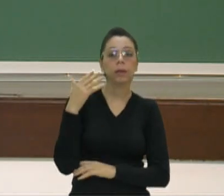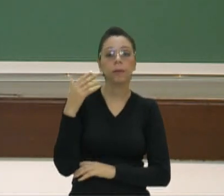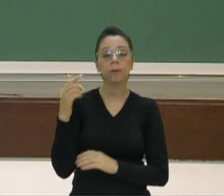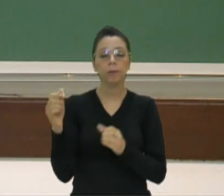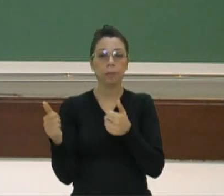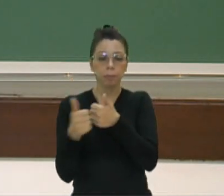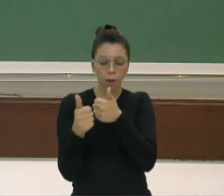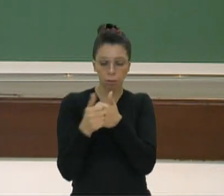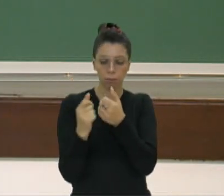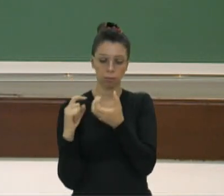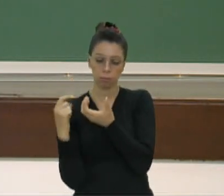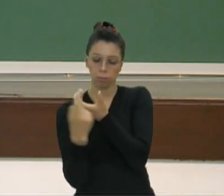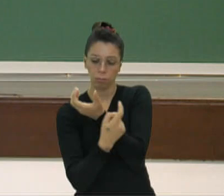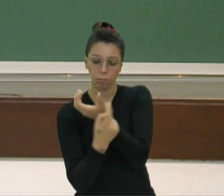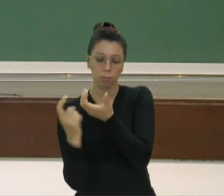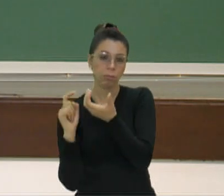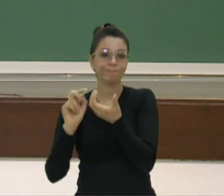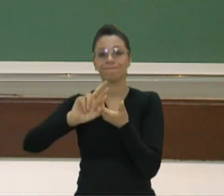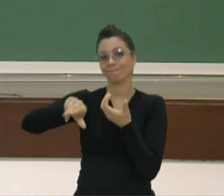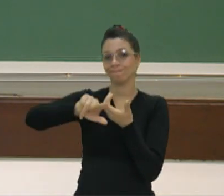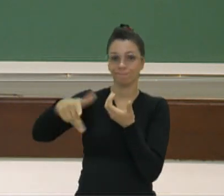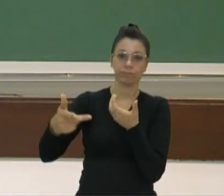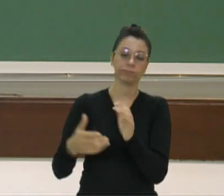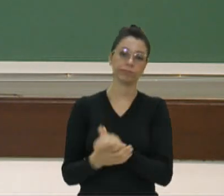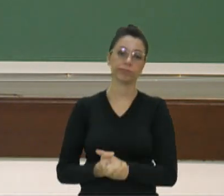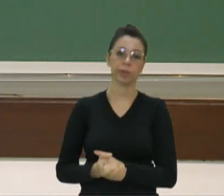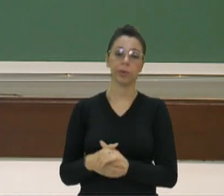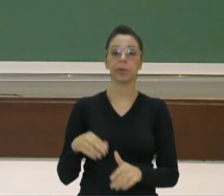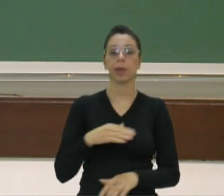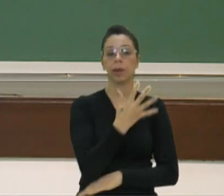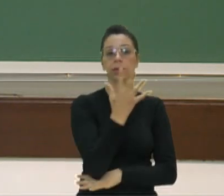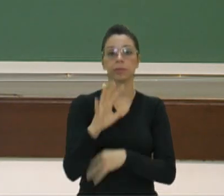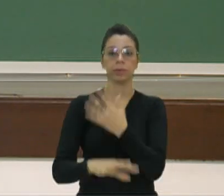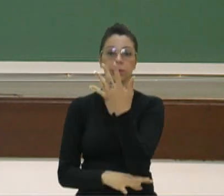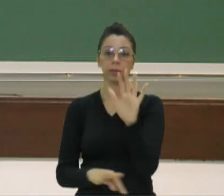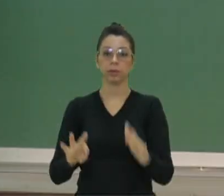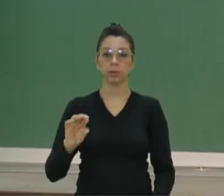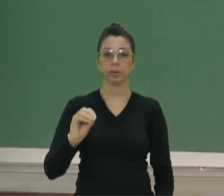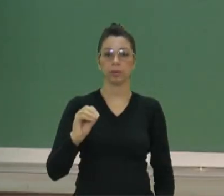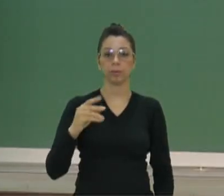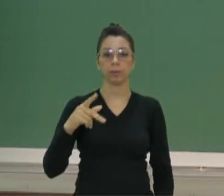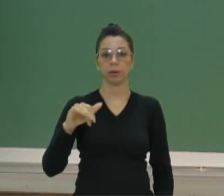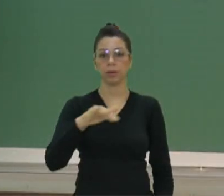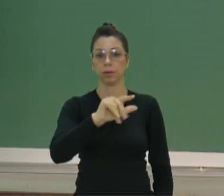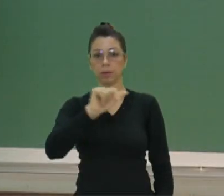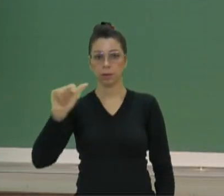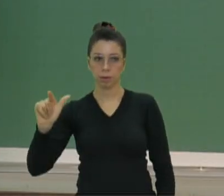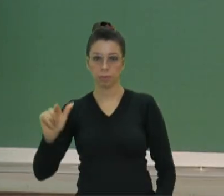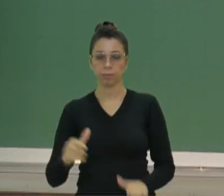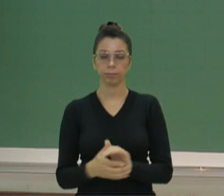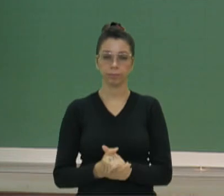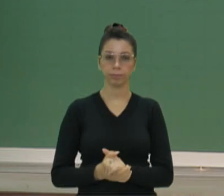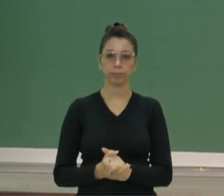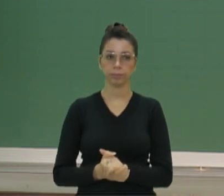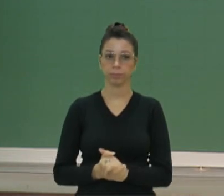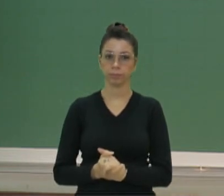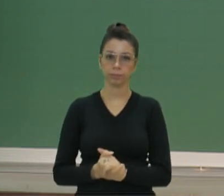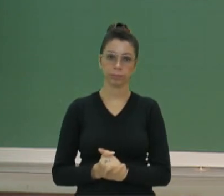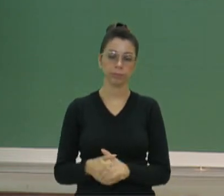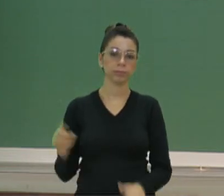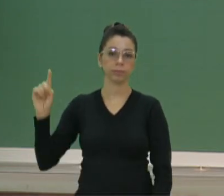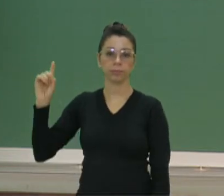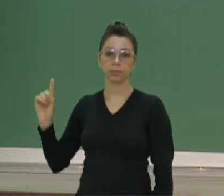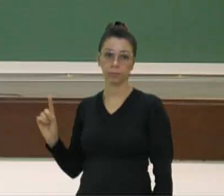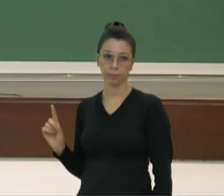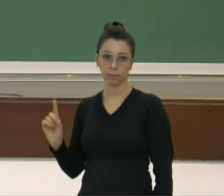florestas tropicais próximas à linha do Equador. E a letra D já mencionamos como correta. Vamos adiante. Aqui